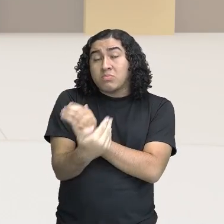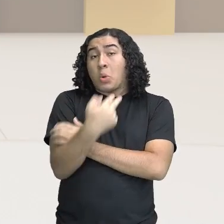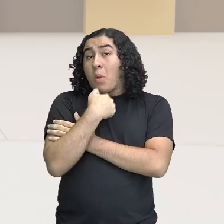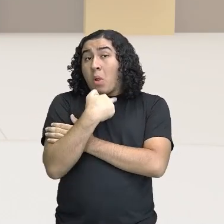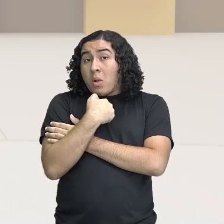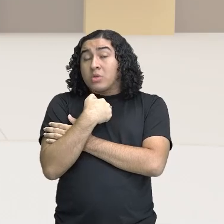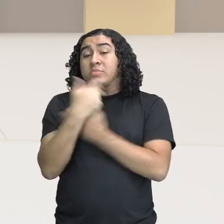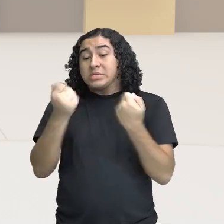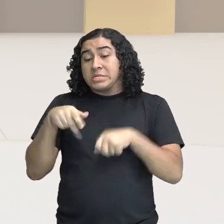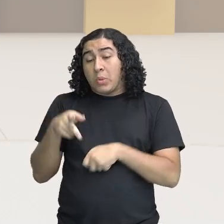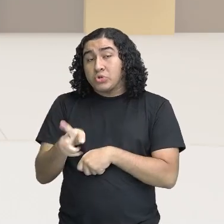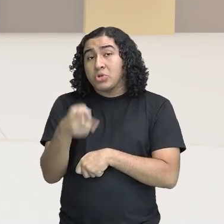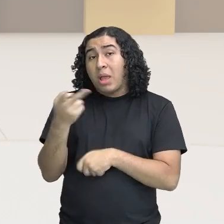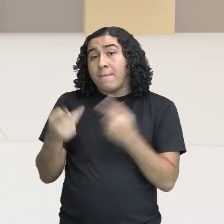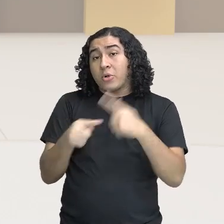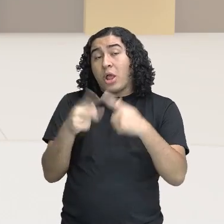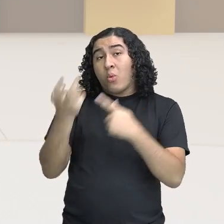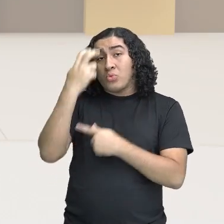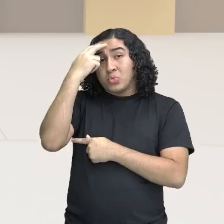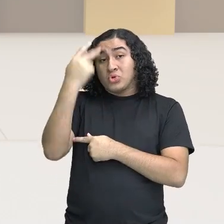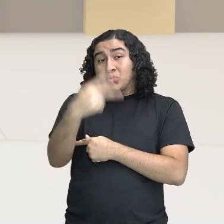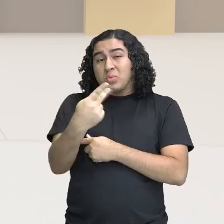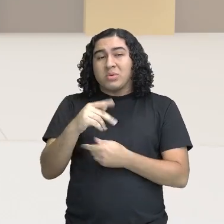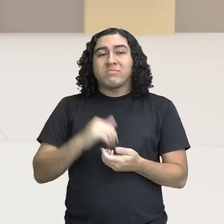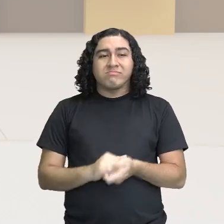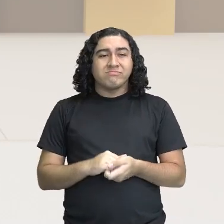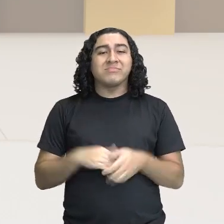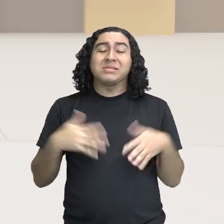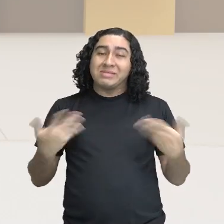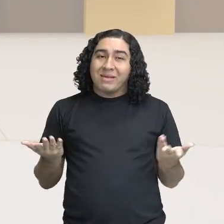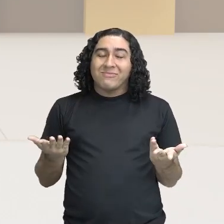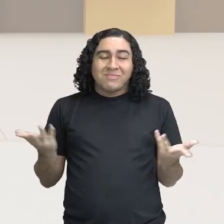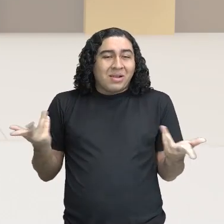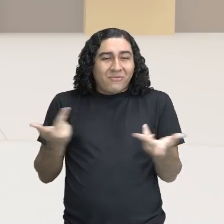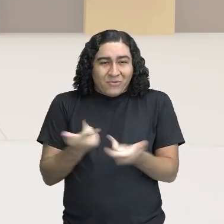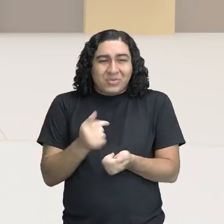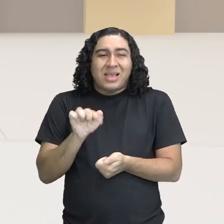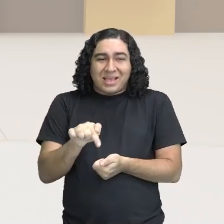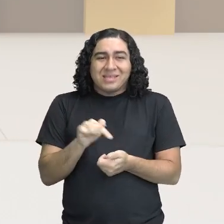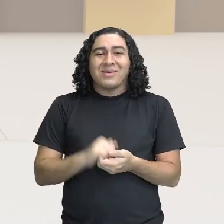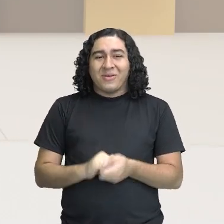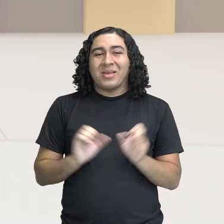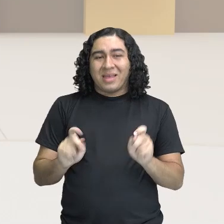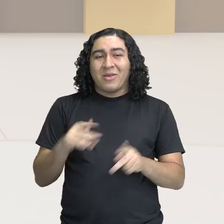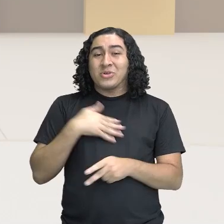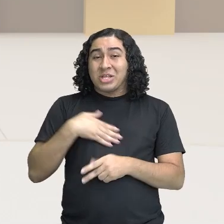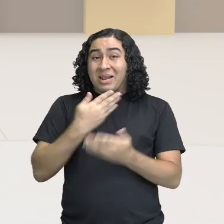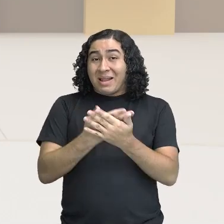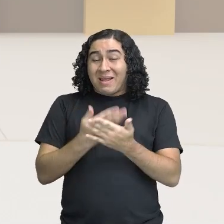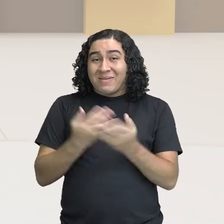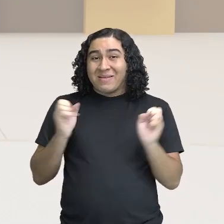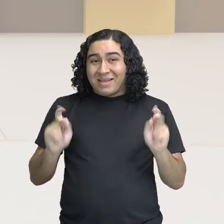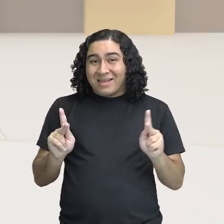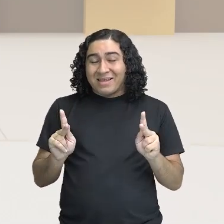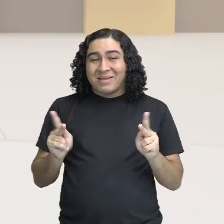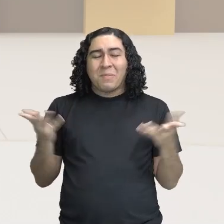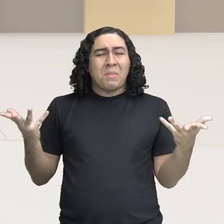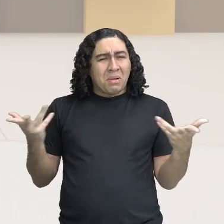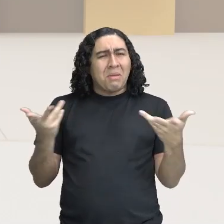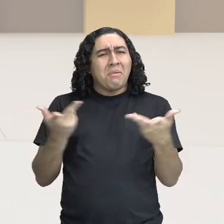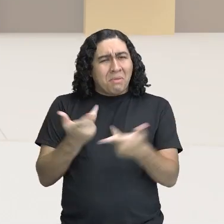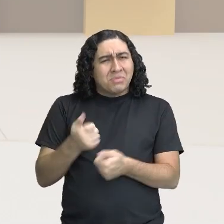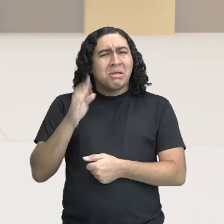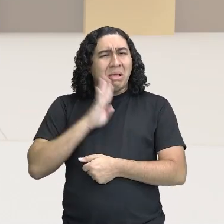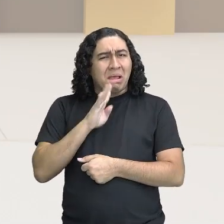faz parte da sua cultura, professora. Isso. Olha só, foi isso, né? Foi, muito bem. Gostaram da aula, gente? Foi uma aula, assim,